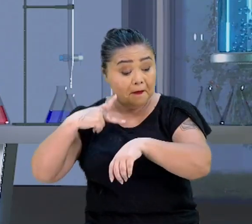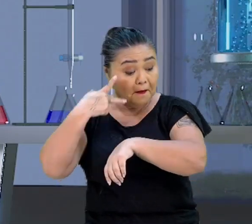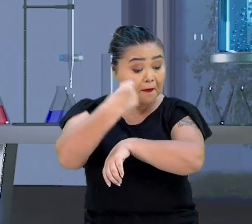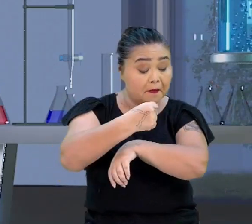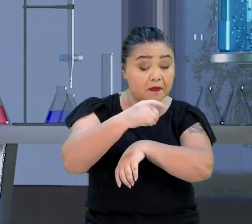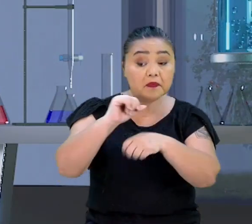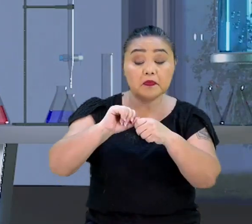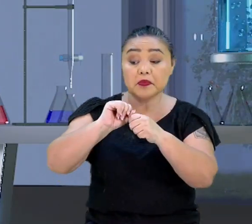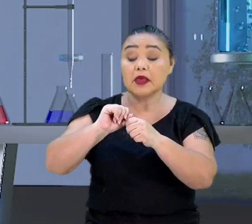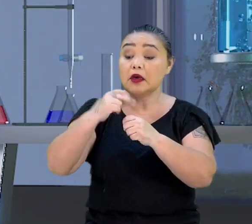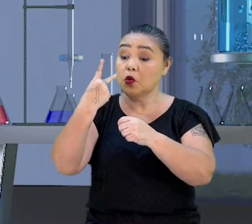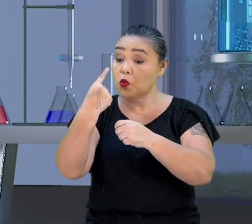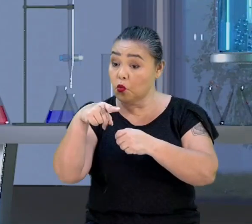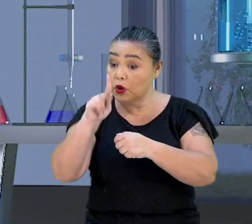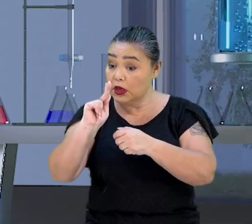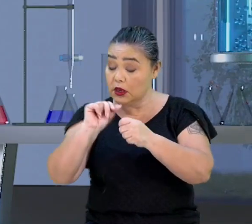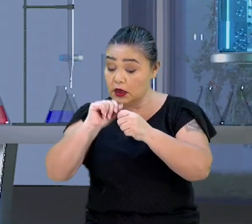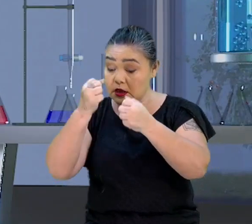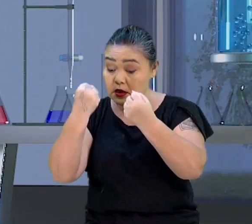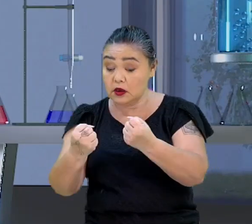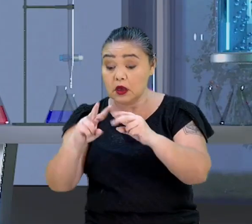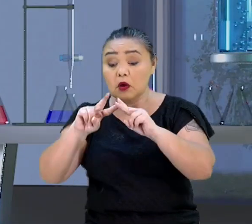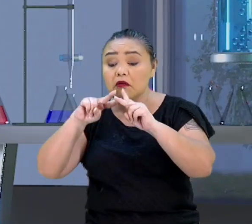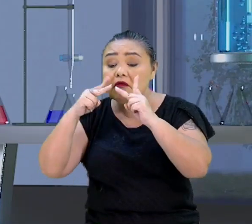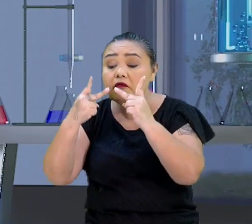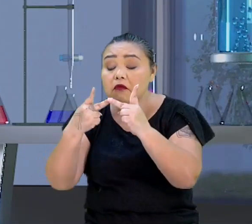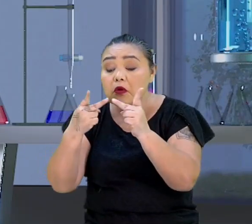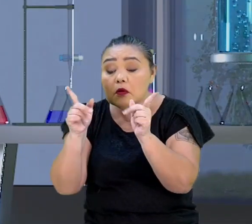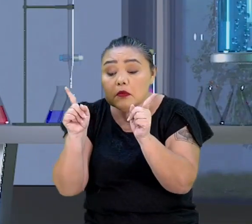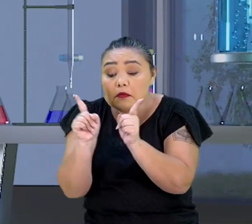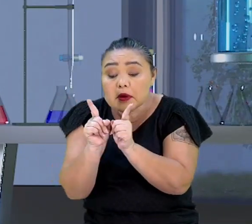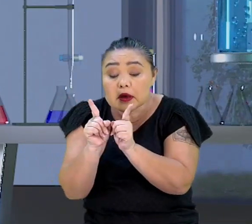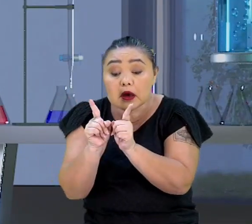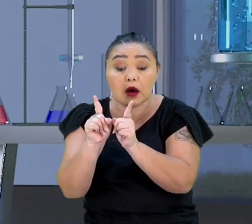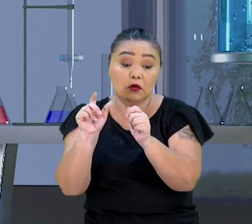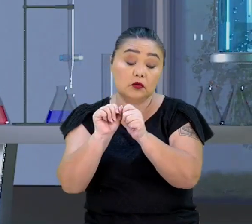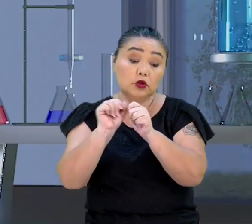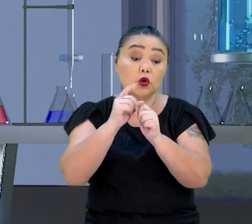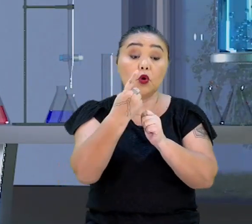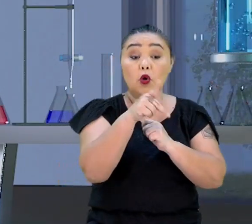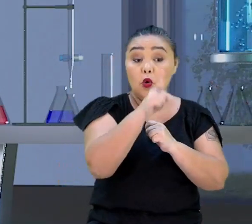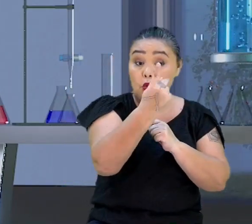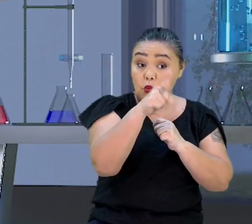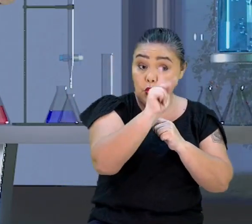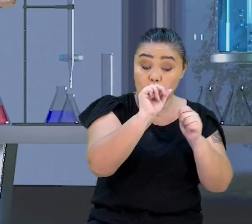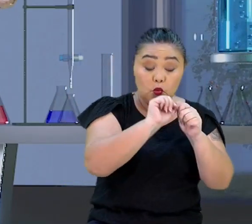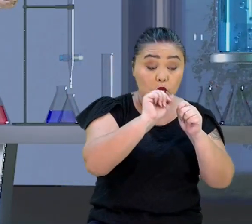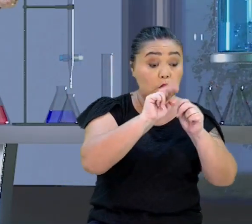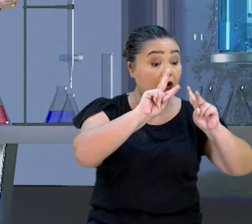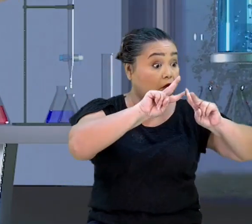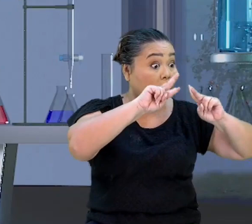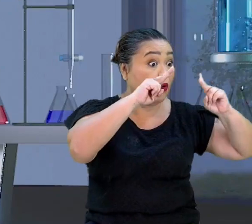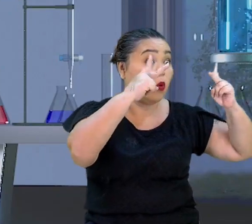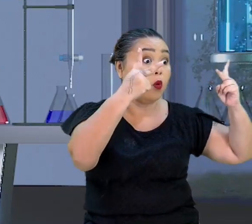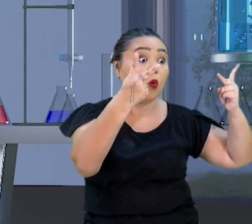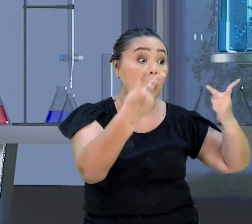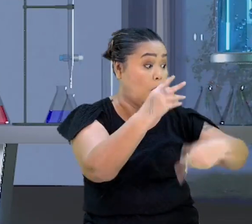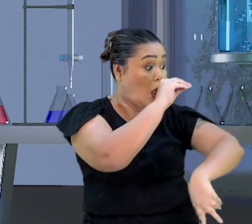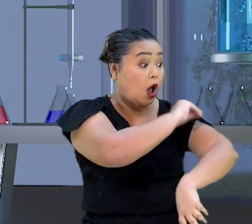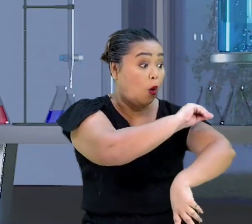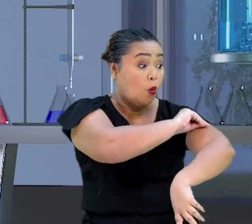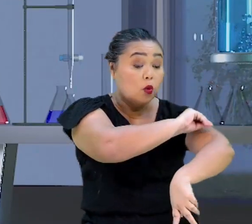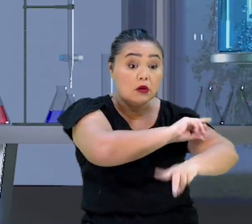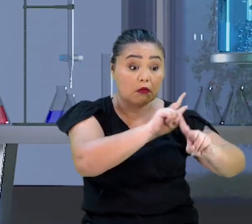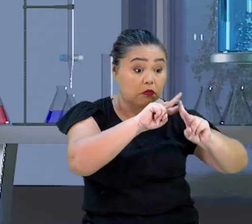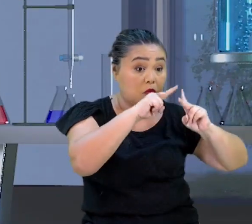quilo de chumbo, eu preciso ter um volume pequeno. Já para a gente chegar em 1 quilo de algodão, eu preciso ter um volume maior. Então, a